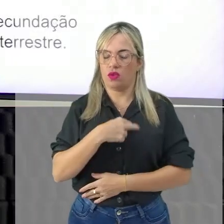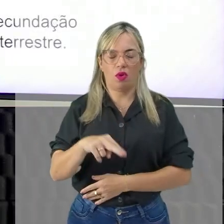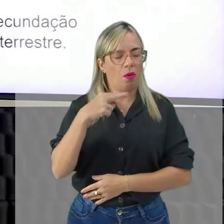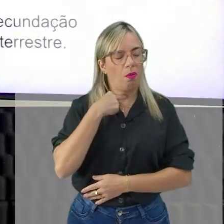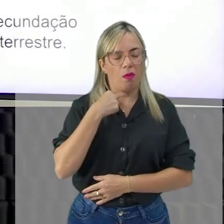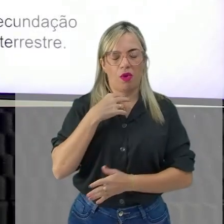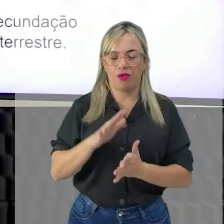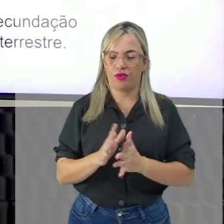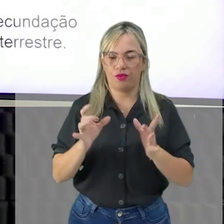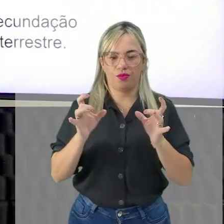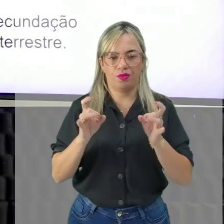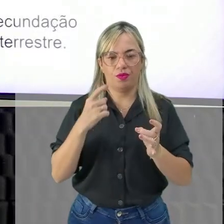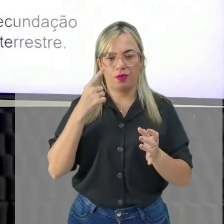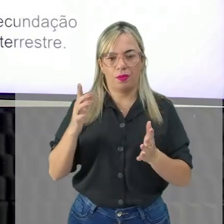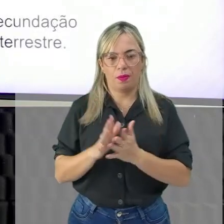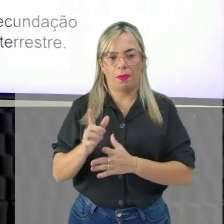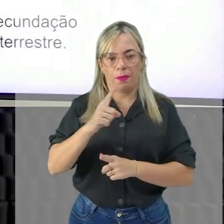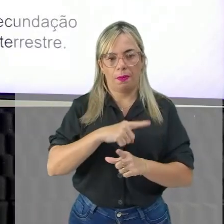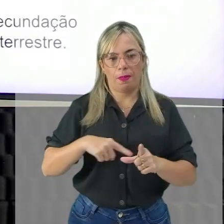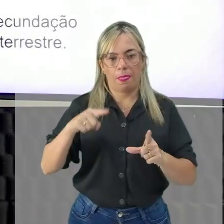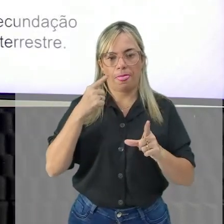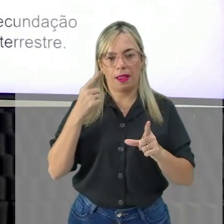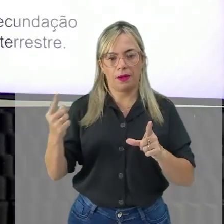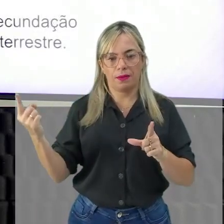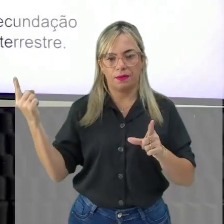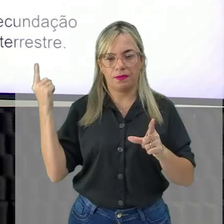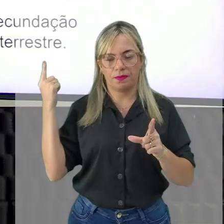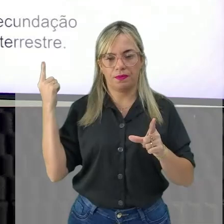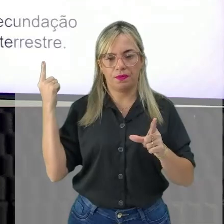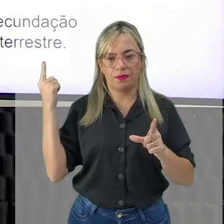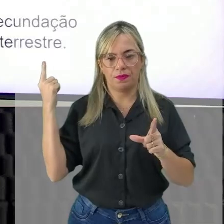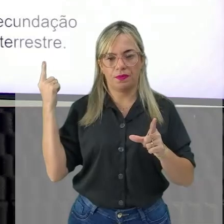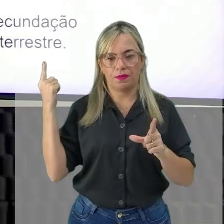A reprodução nos quelônios é caracterizada por: